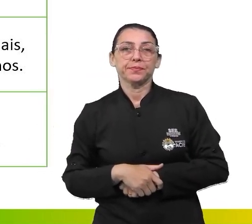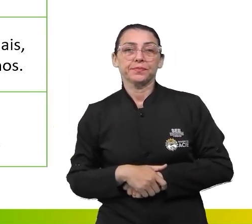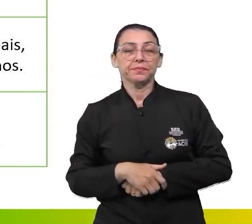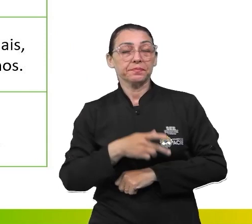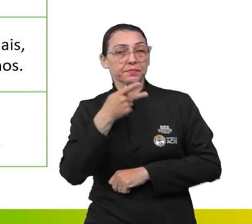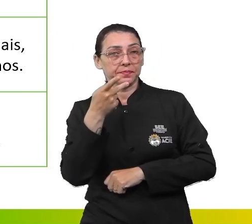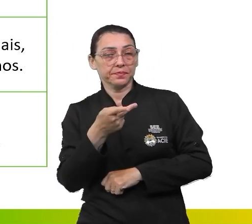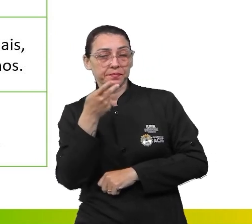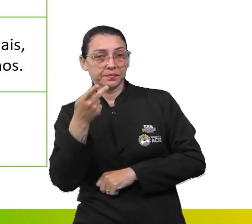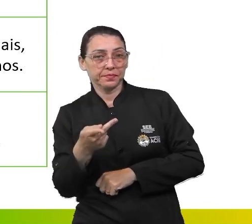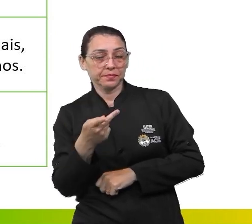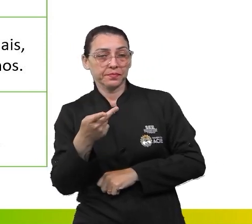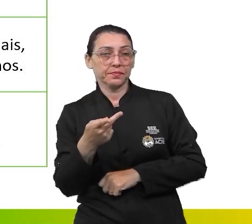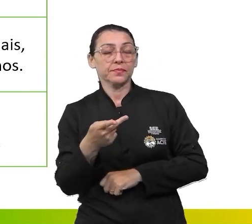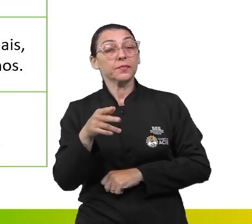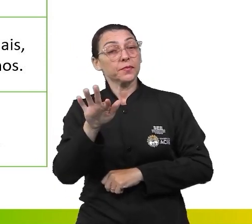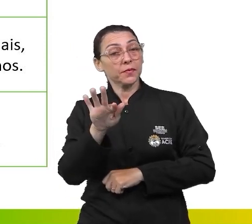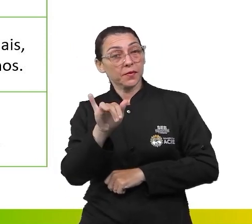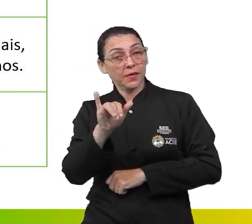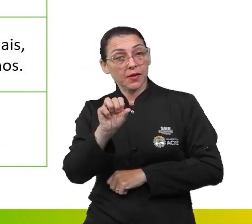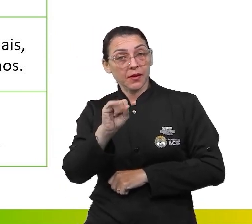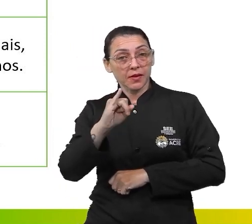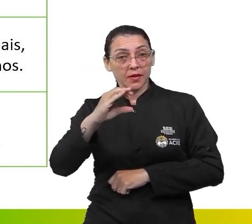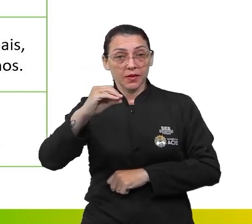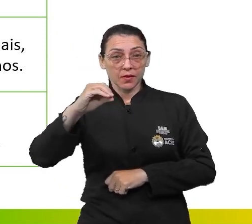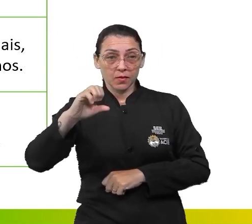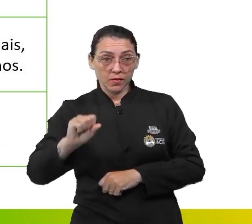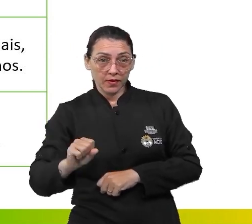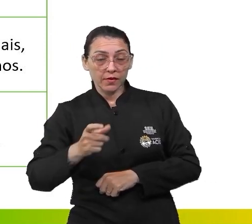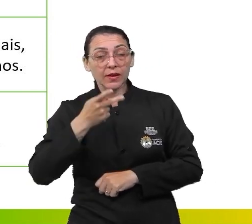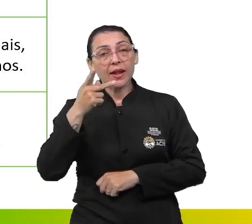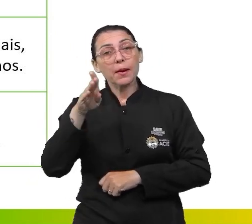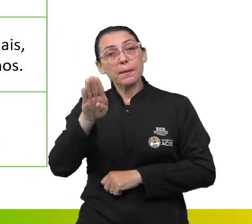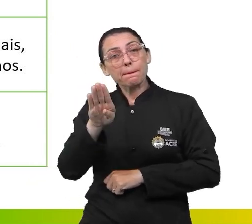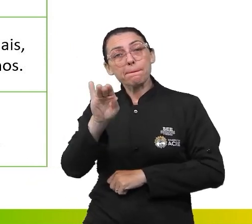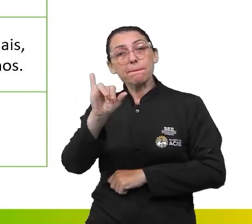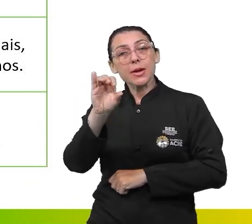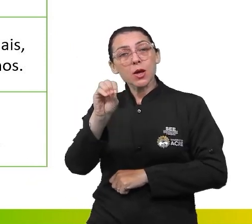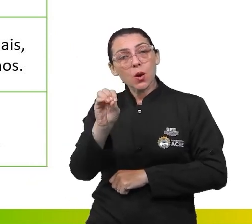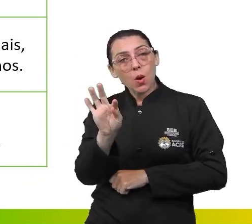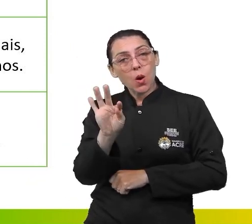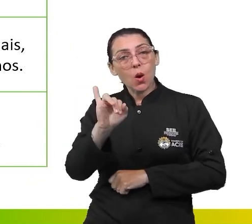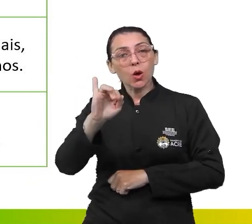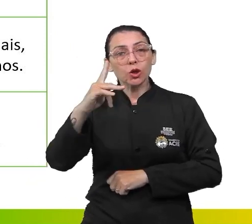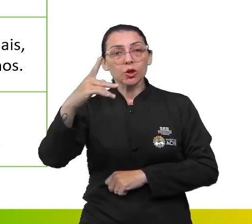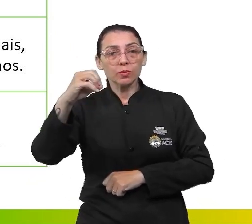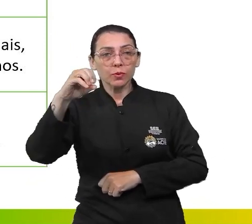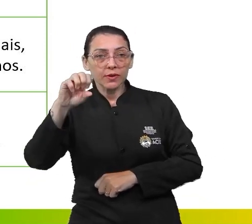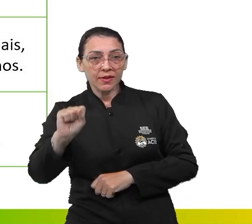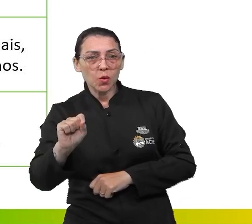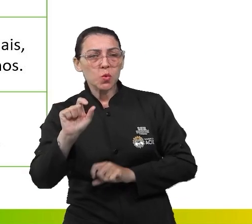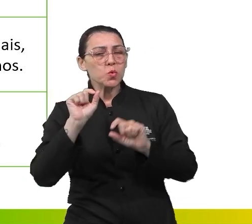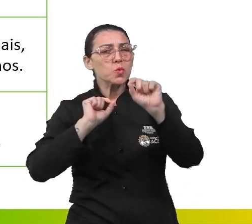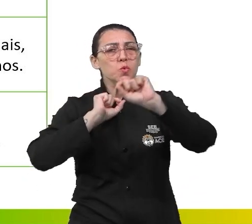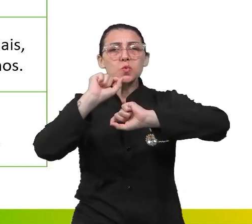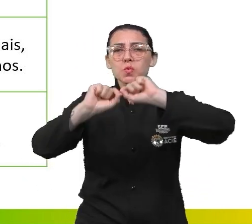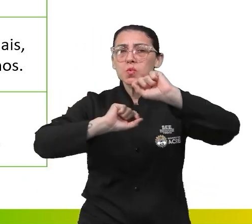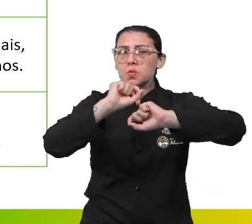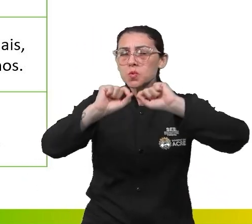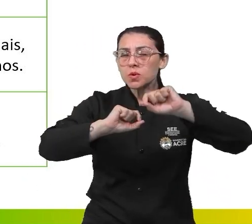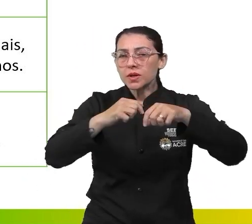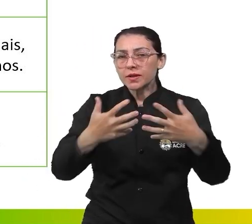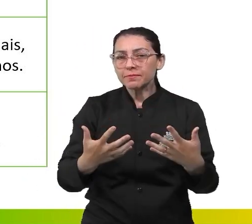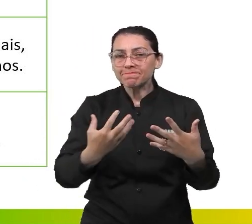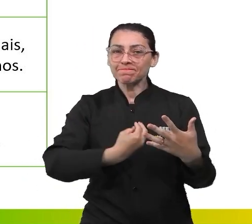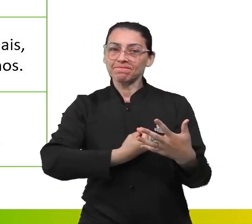gente está falando dos aspectos físicos. E quando a gente fala de aspectos bióticos, o que são os